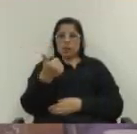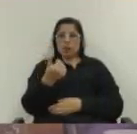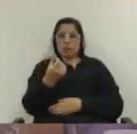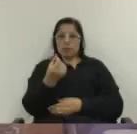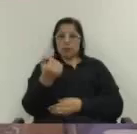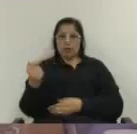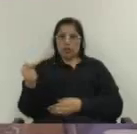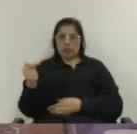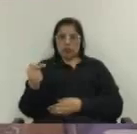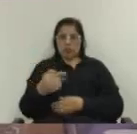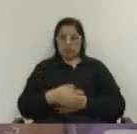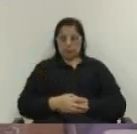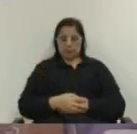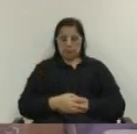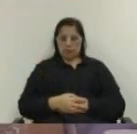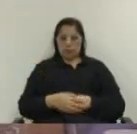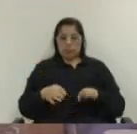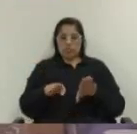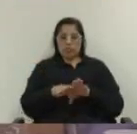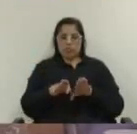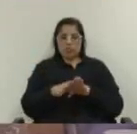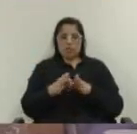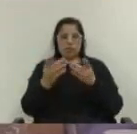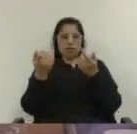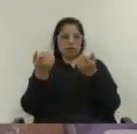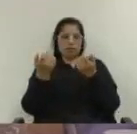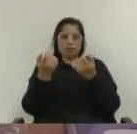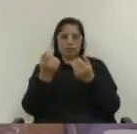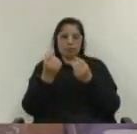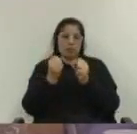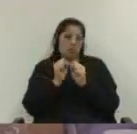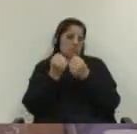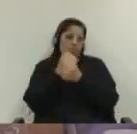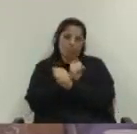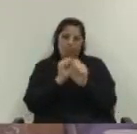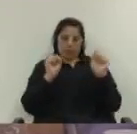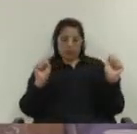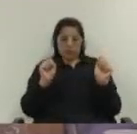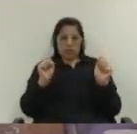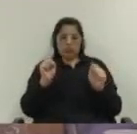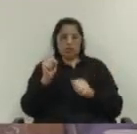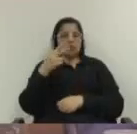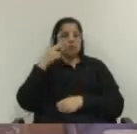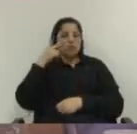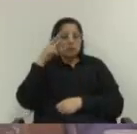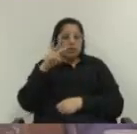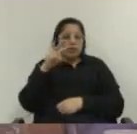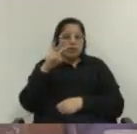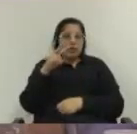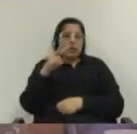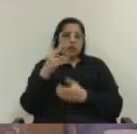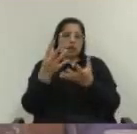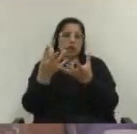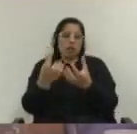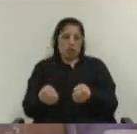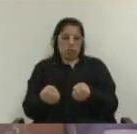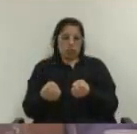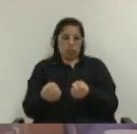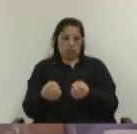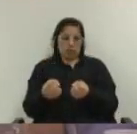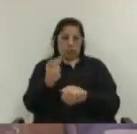201/67. Impossibilidade de apreciação e julgamento pela Câmara dos Vereadores de